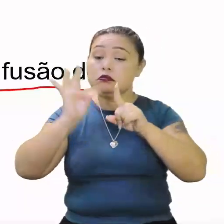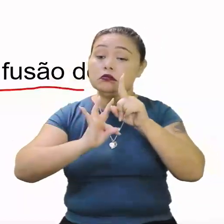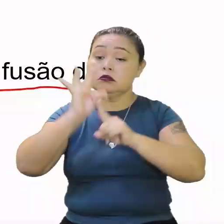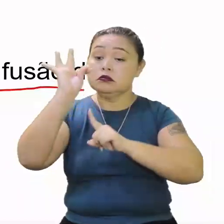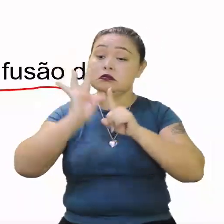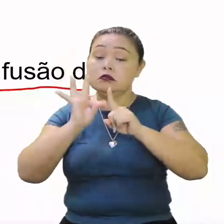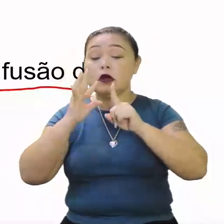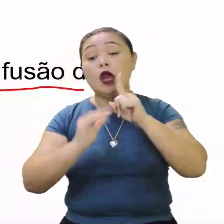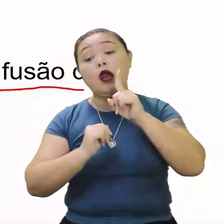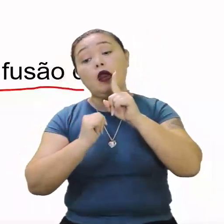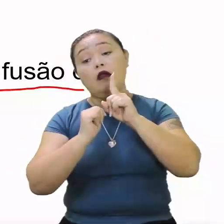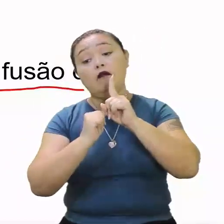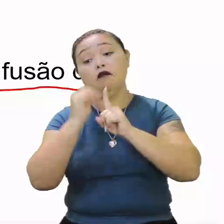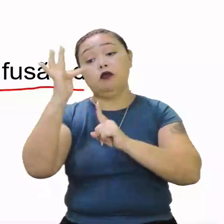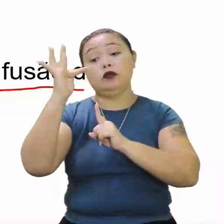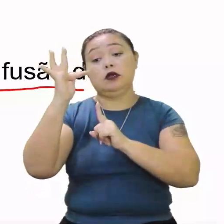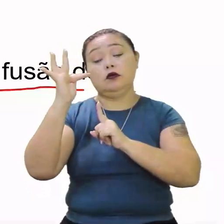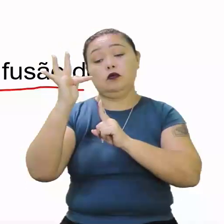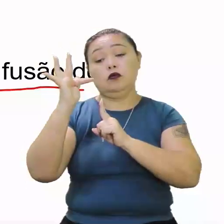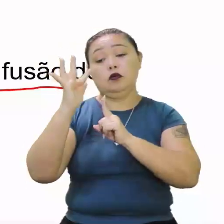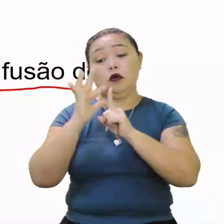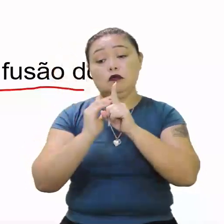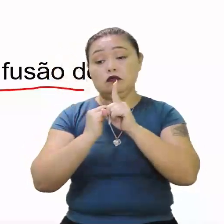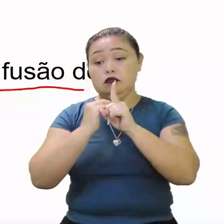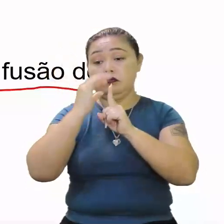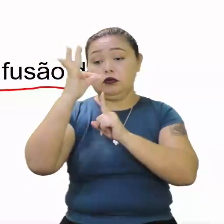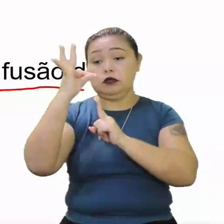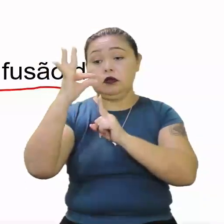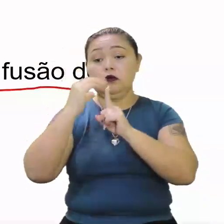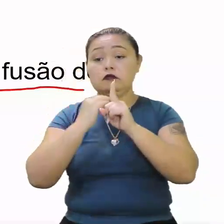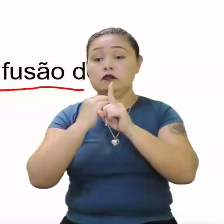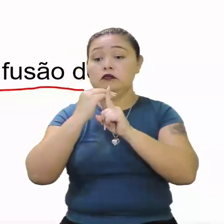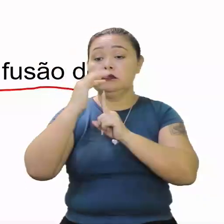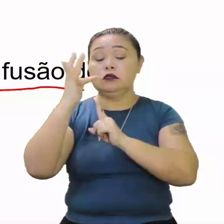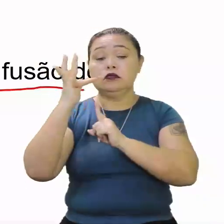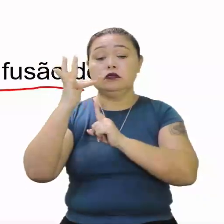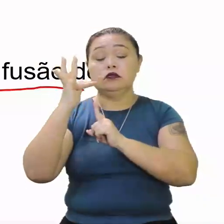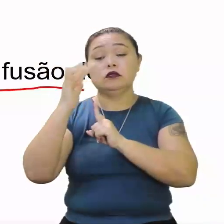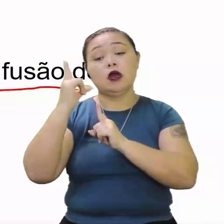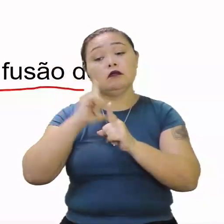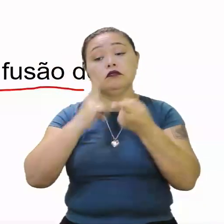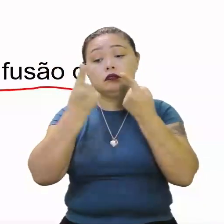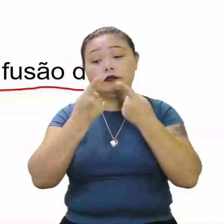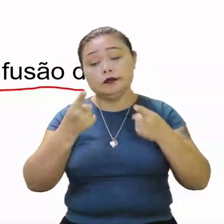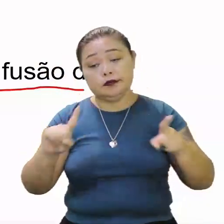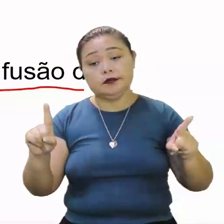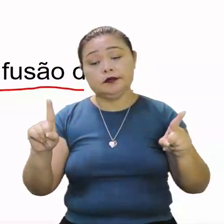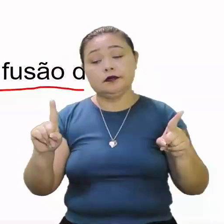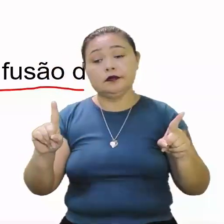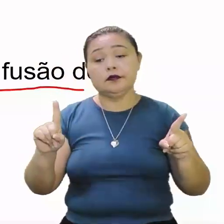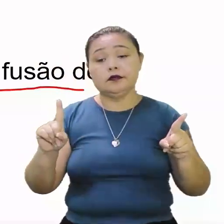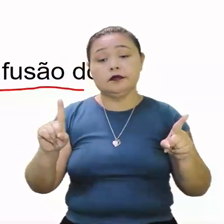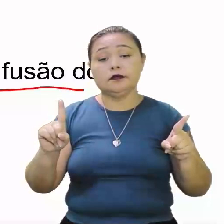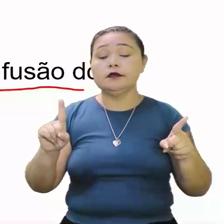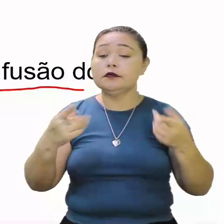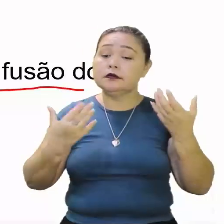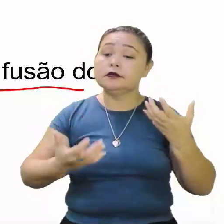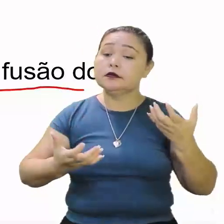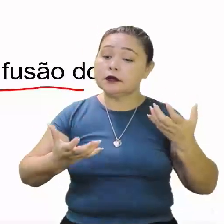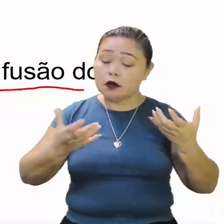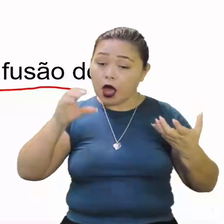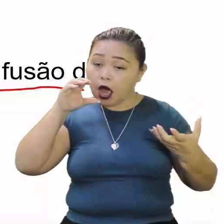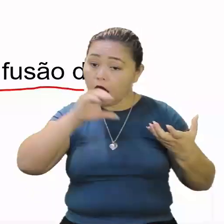a fusão. Daí nós temos a churrasqueira em pleno